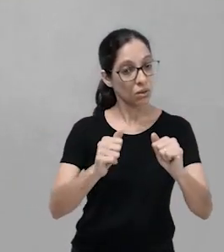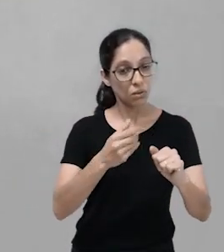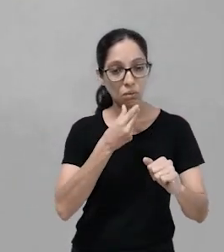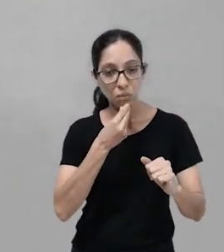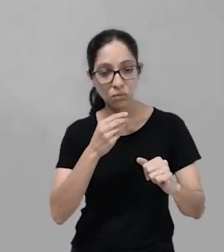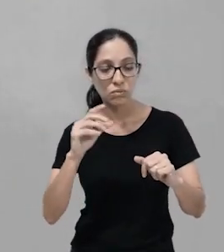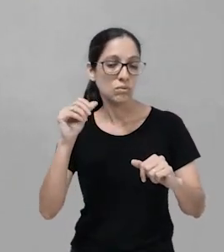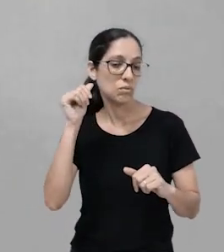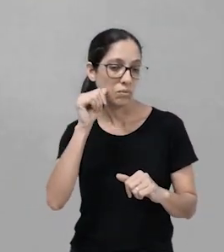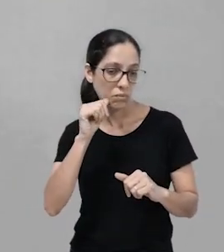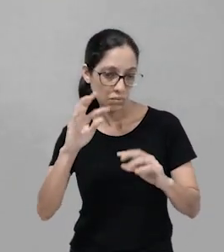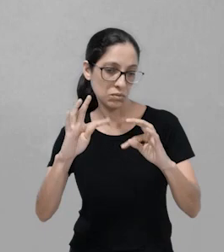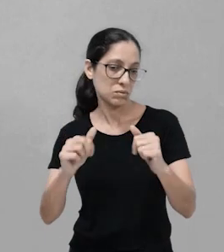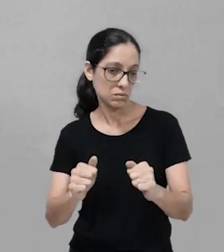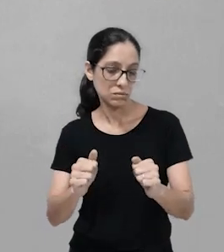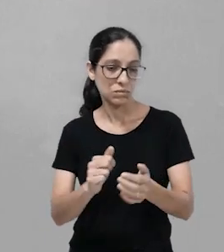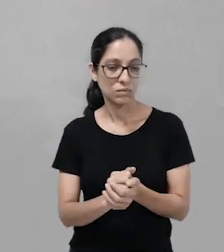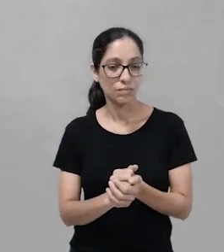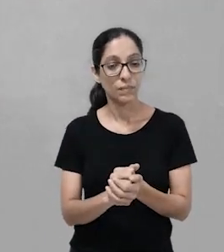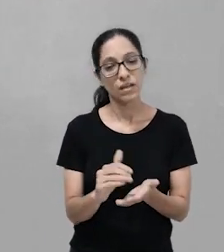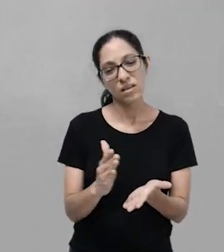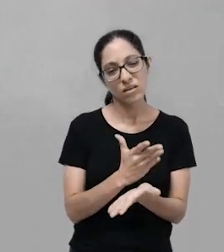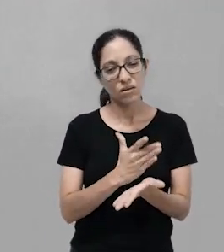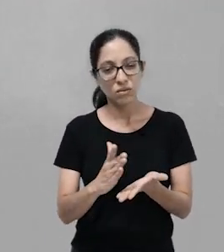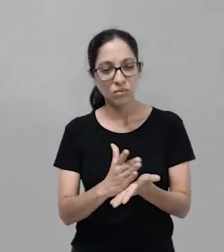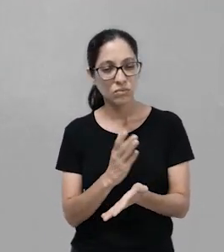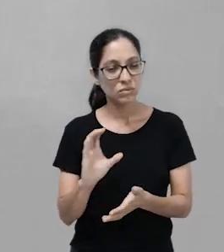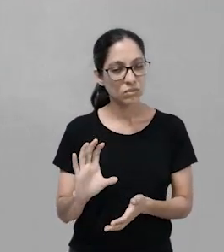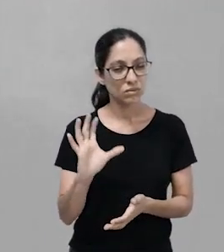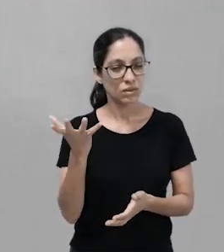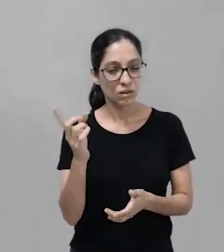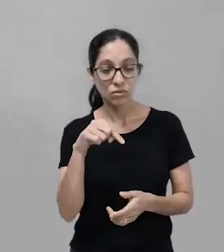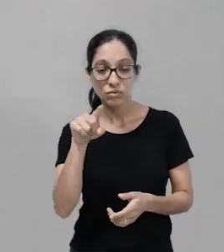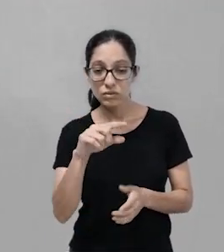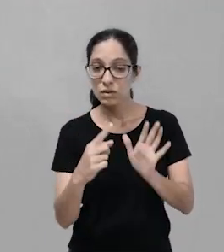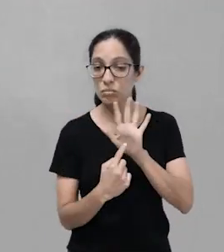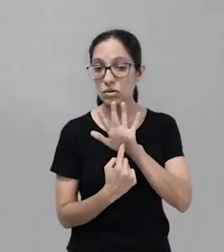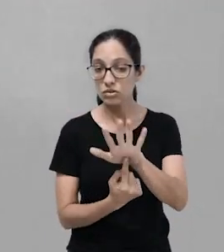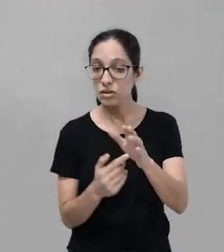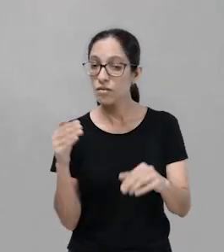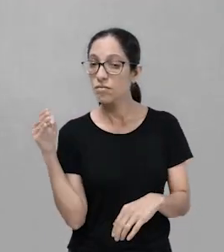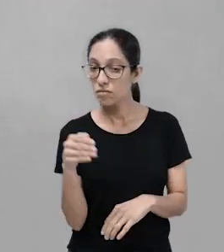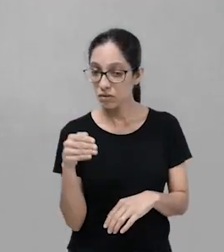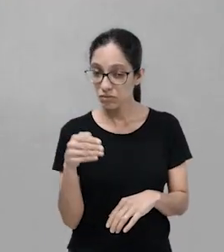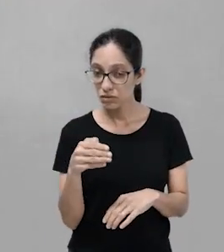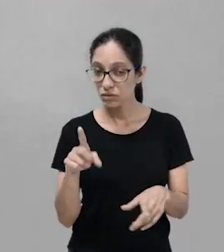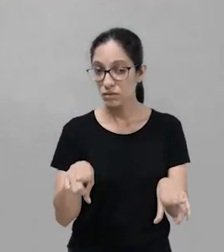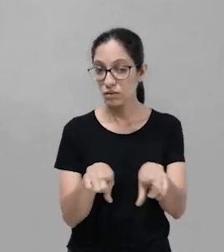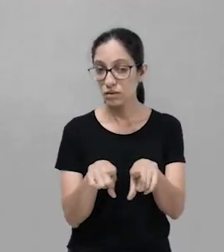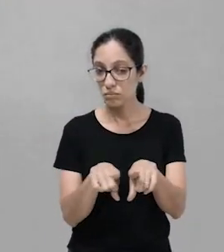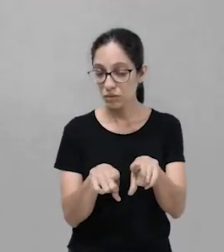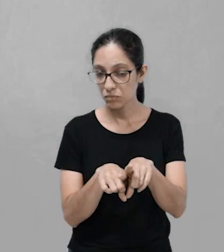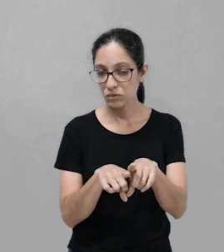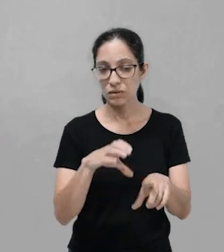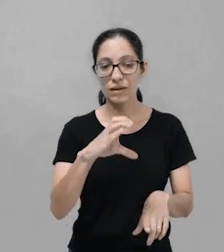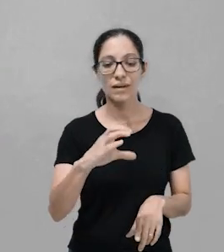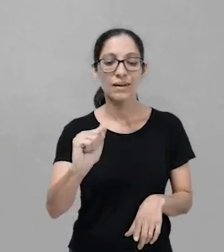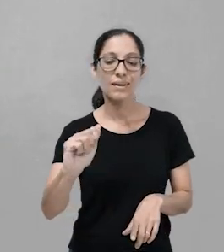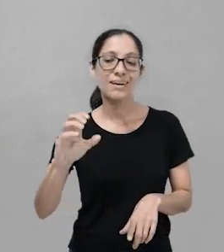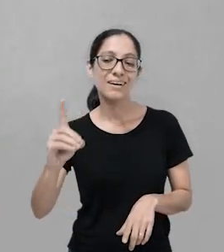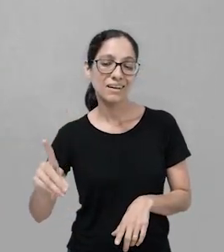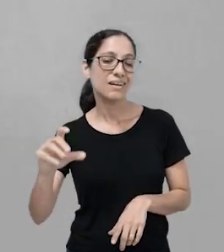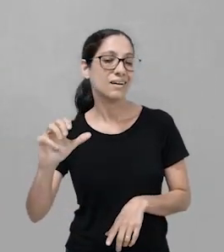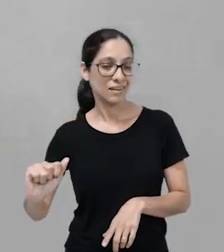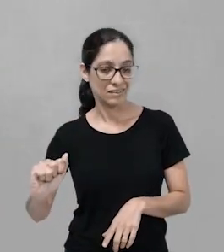em inglês. Em algumas circunstâncias, quando você quer indicar frequência, ele também pode significar cada, tá?